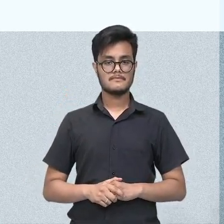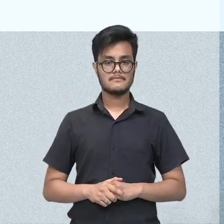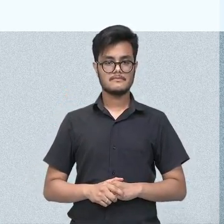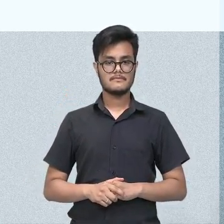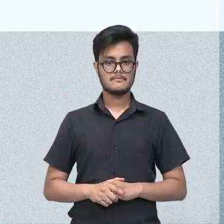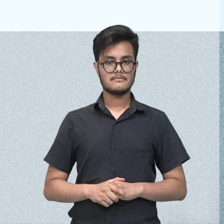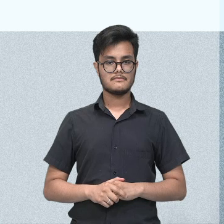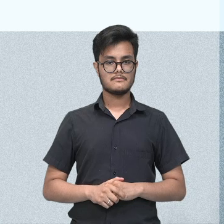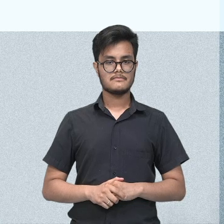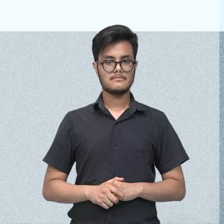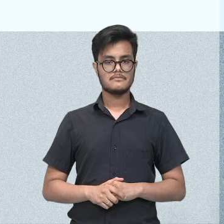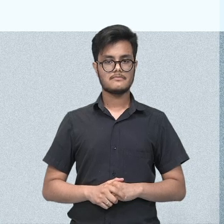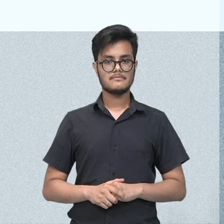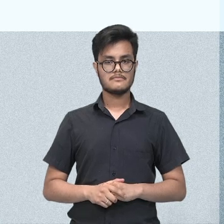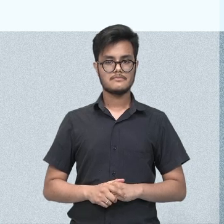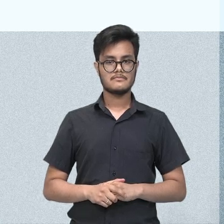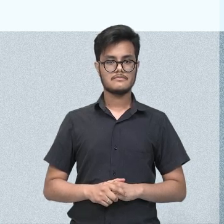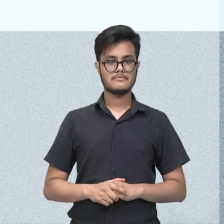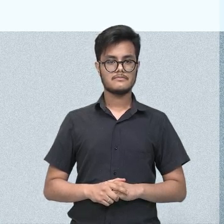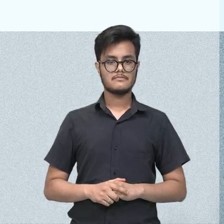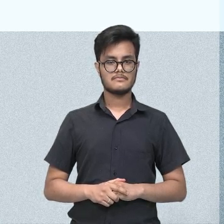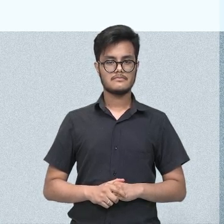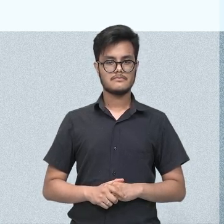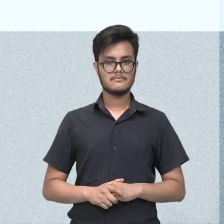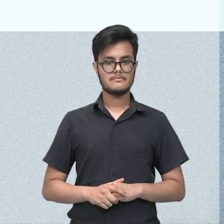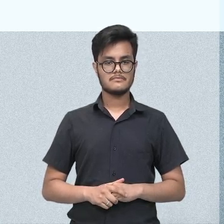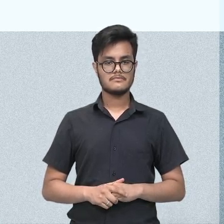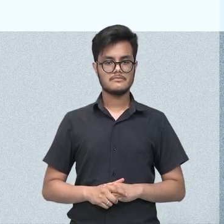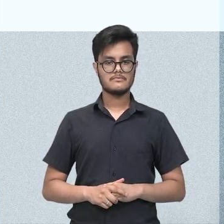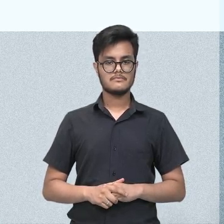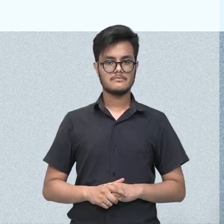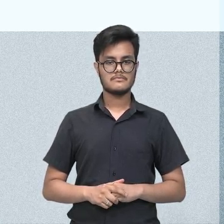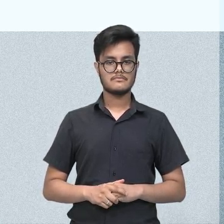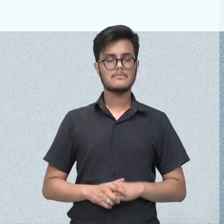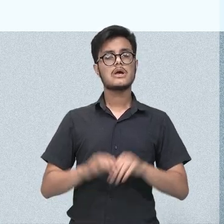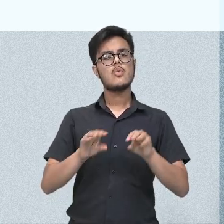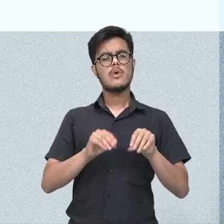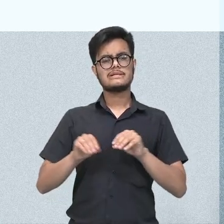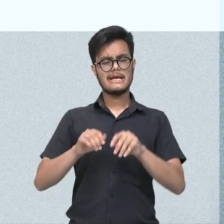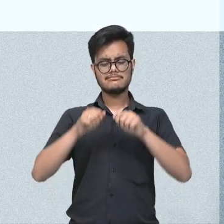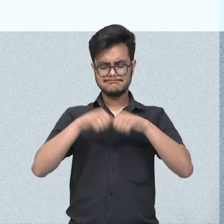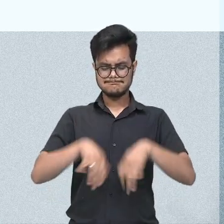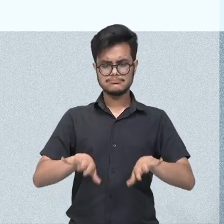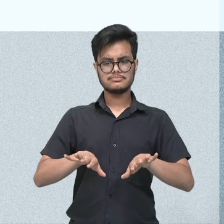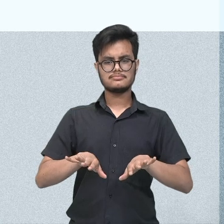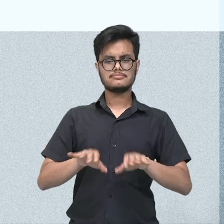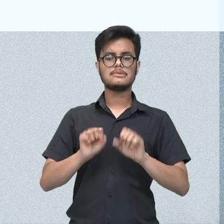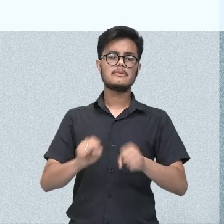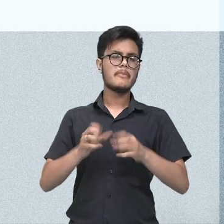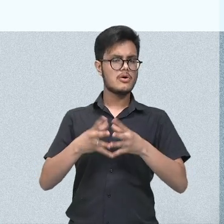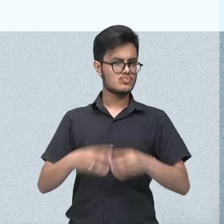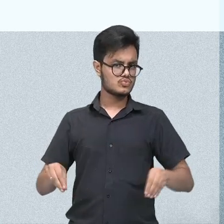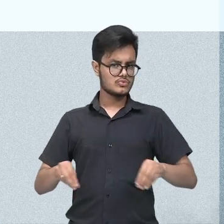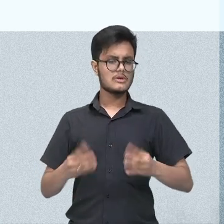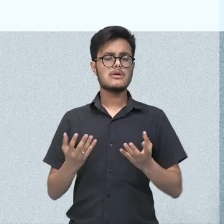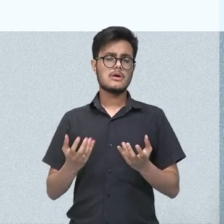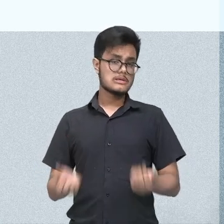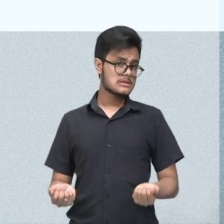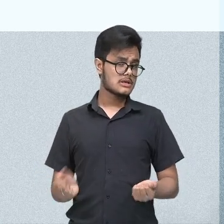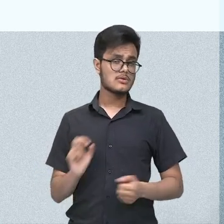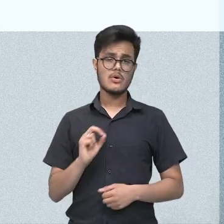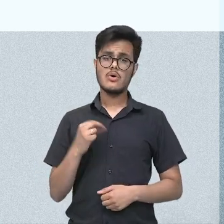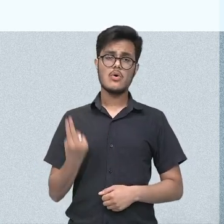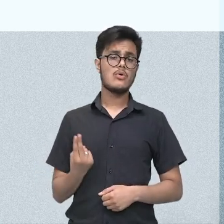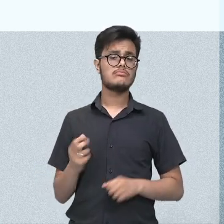aterrado. Como a Terra é muito grande e condutora, ela pode facilmente aceitar